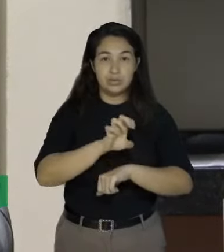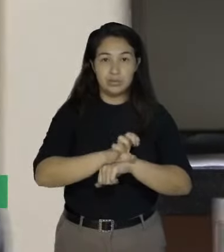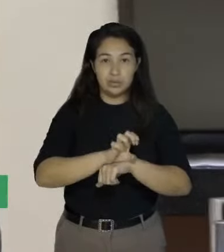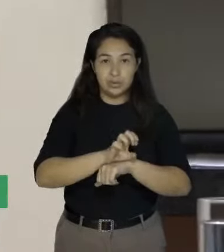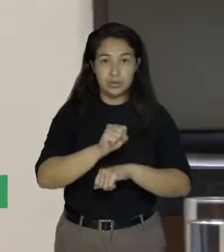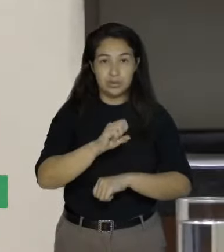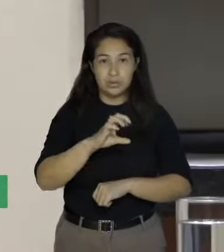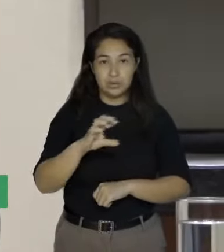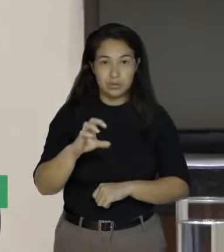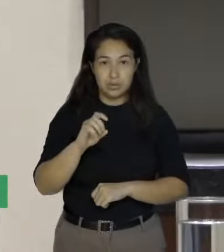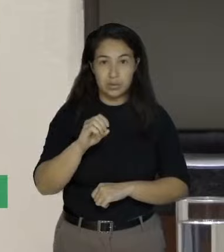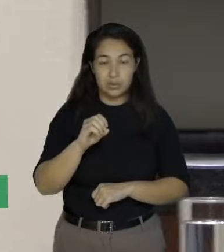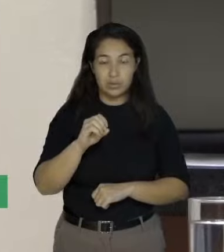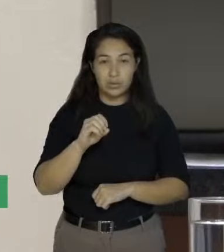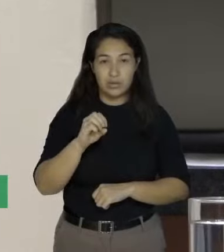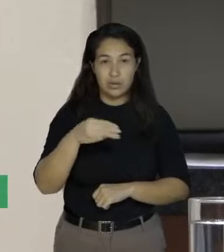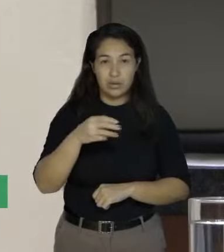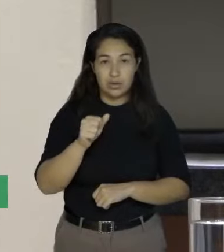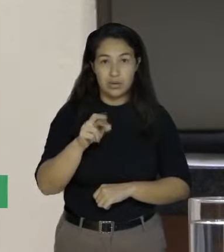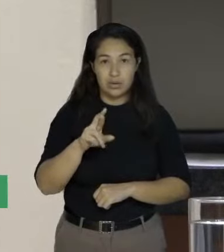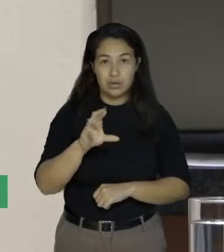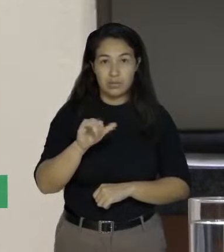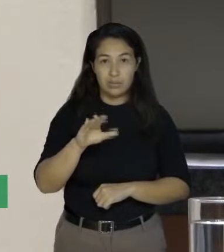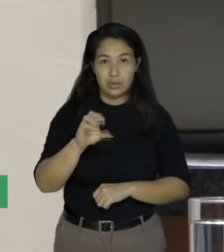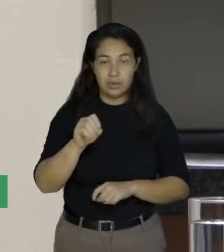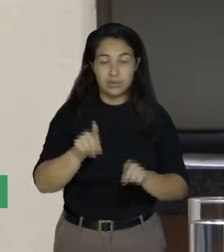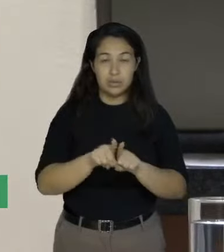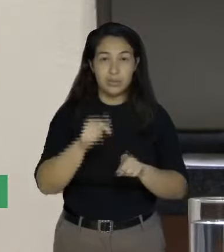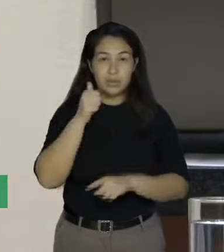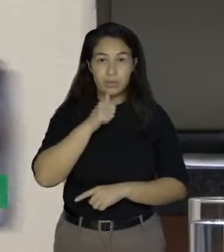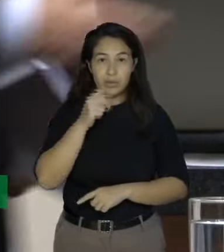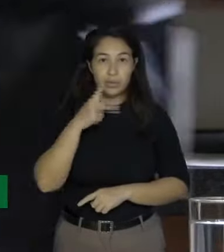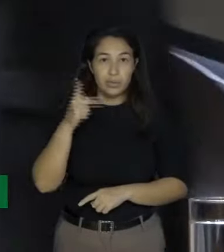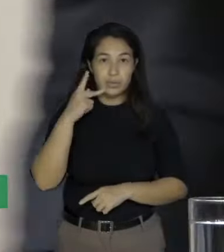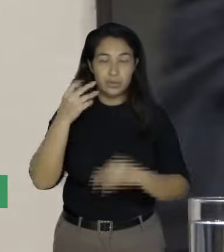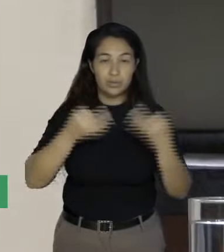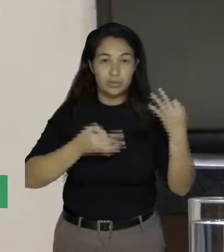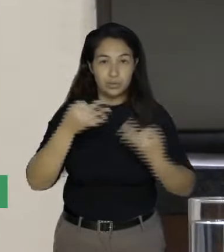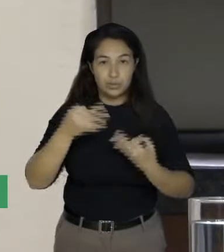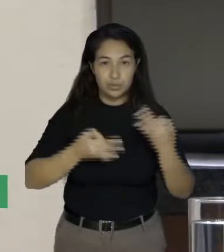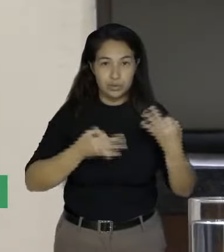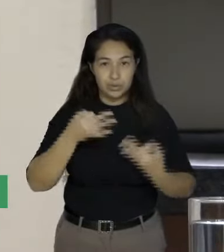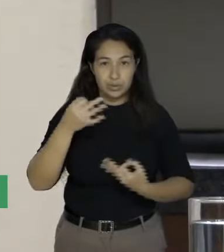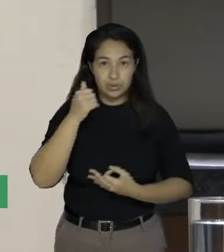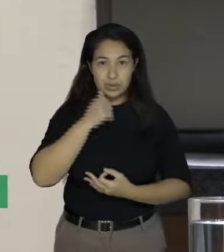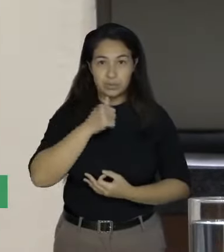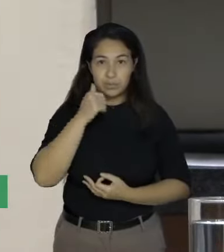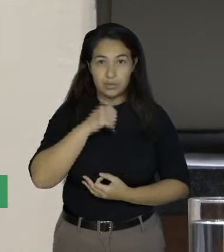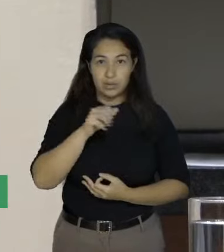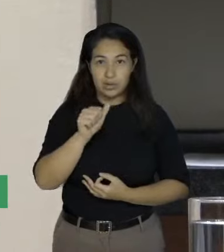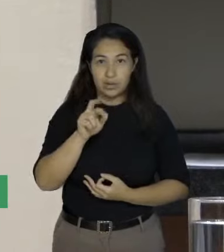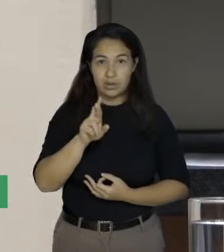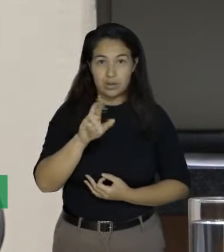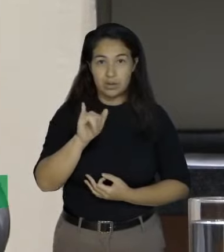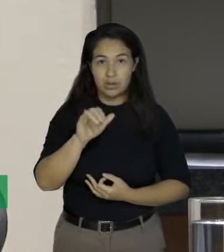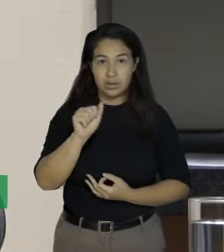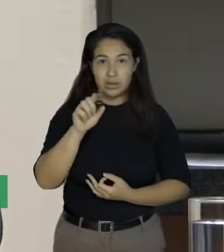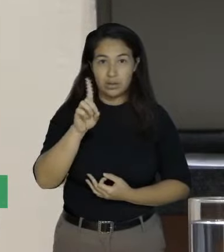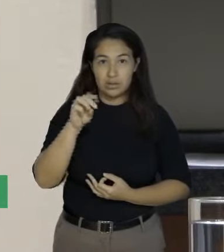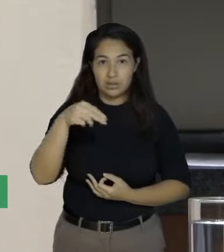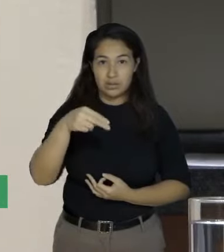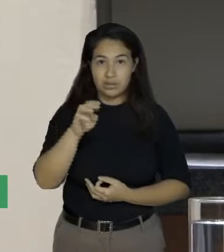Dr Márcio vicari excelentíssima senhora promotora de Justiça Ariadne Sartori